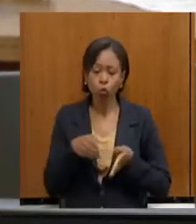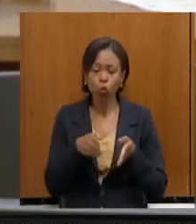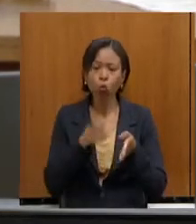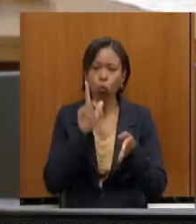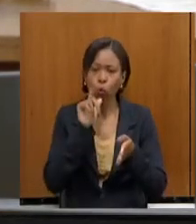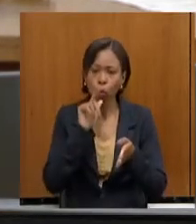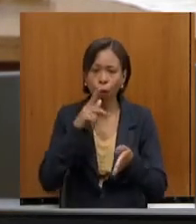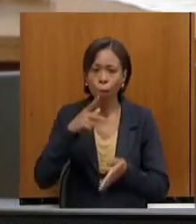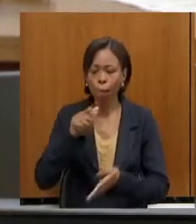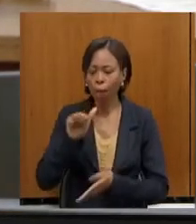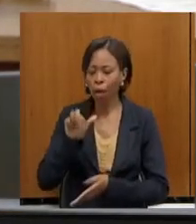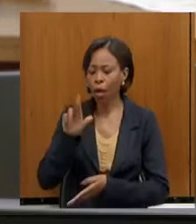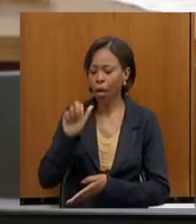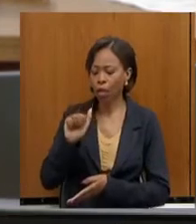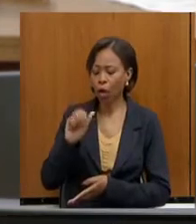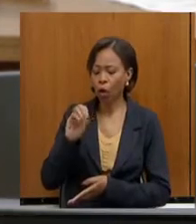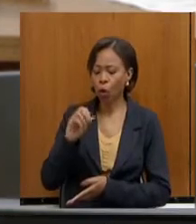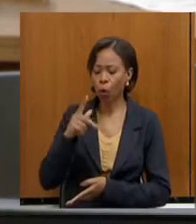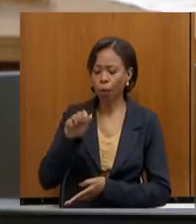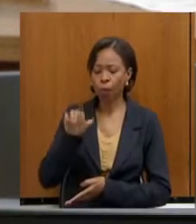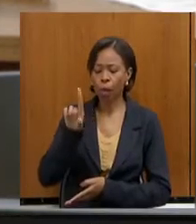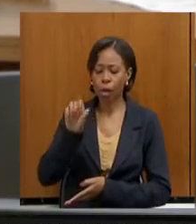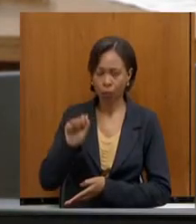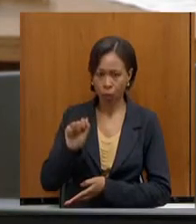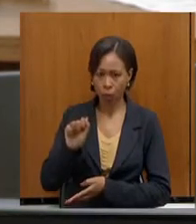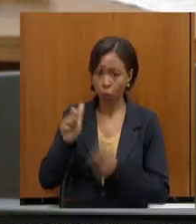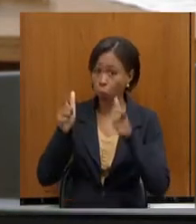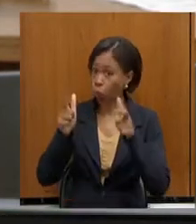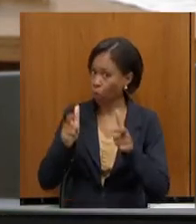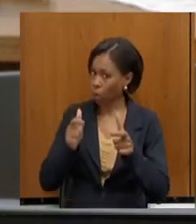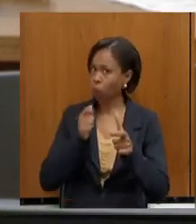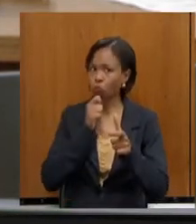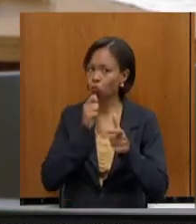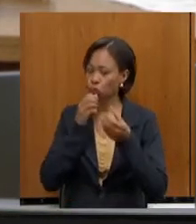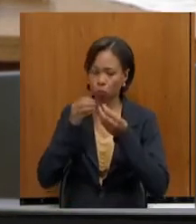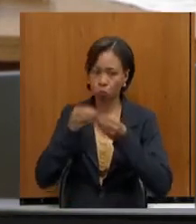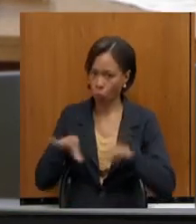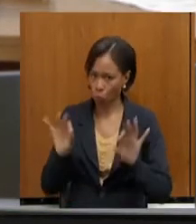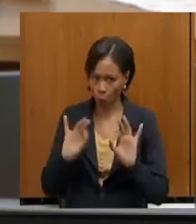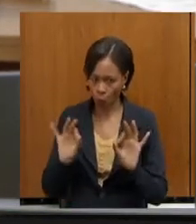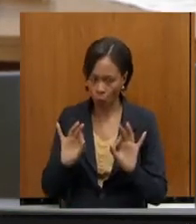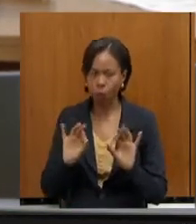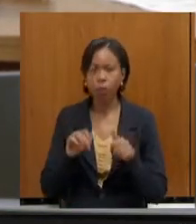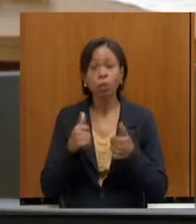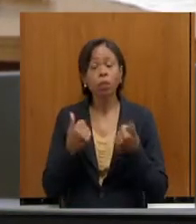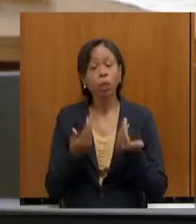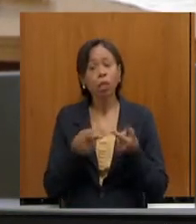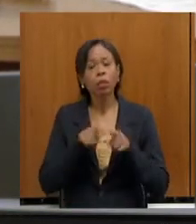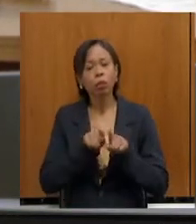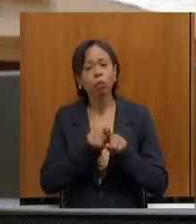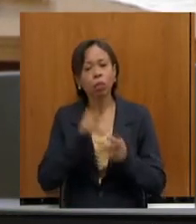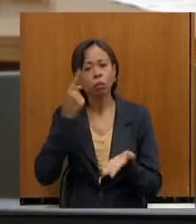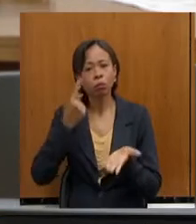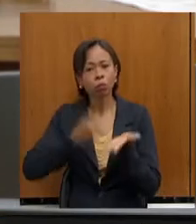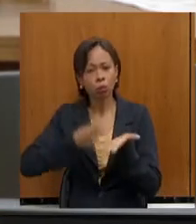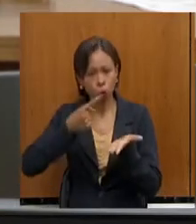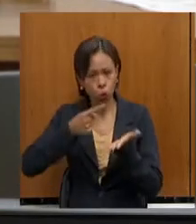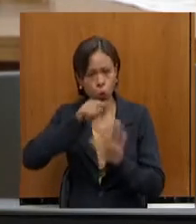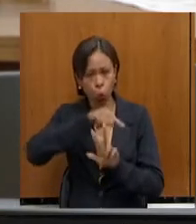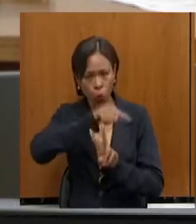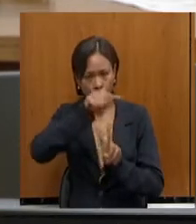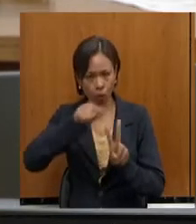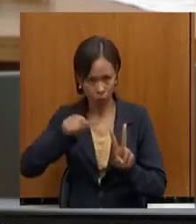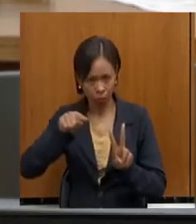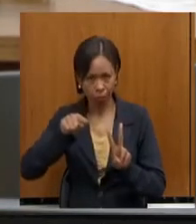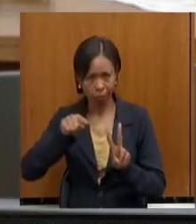região onde o rio não foi impactado para Além disso o deputado No acordo que está hoje em discussão